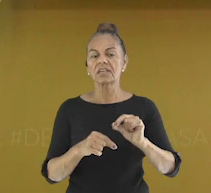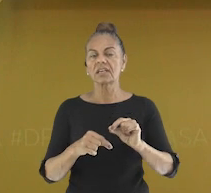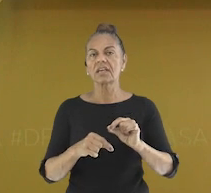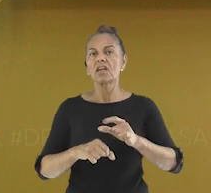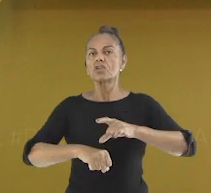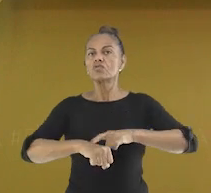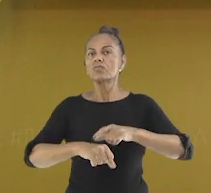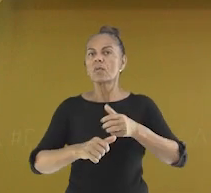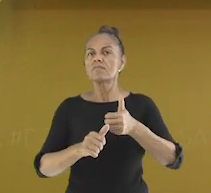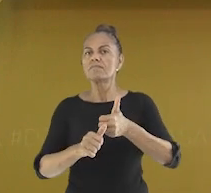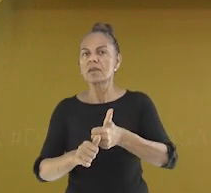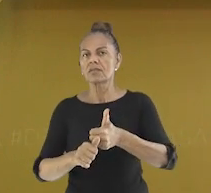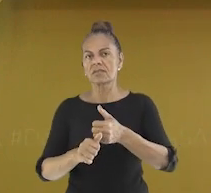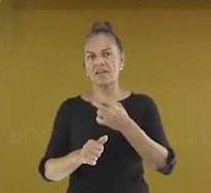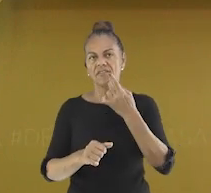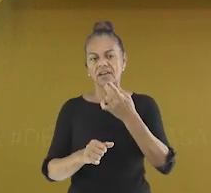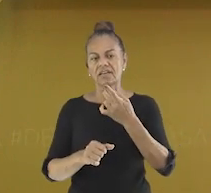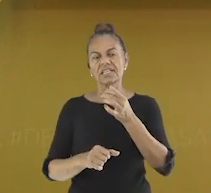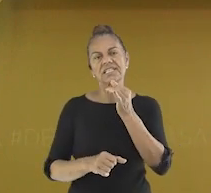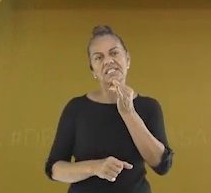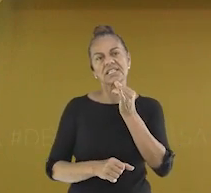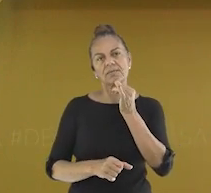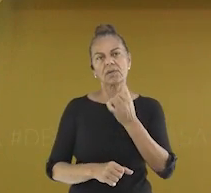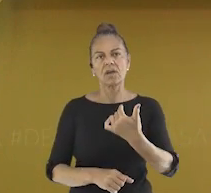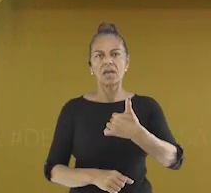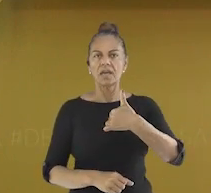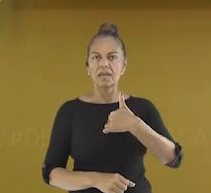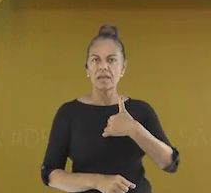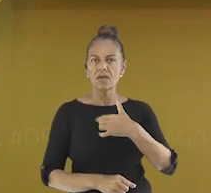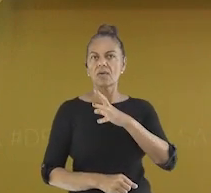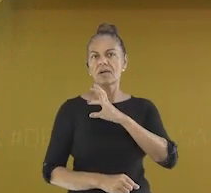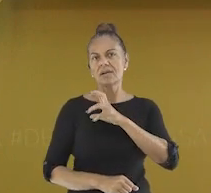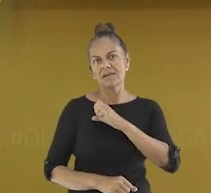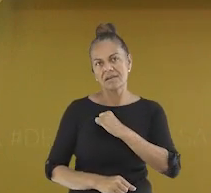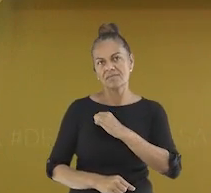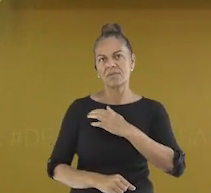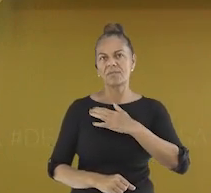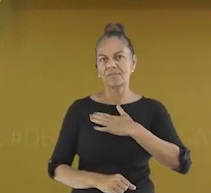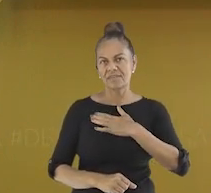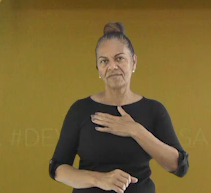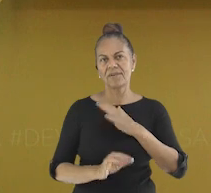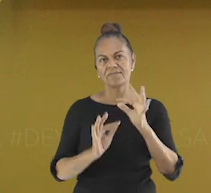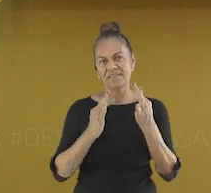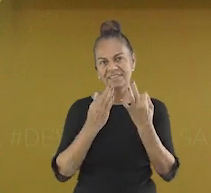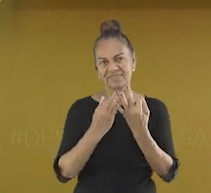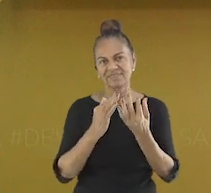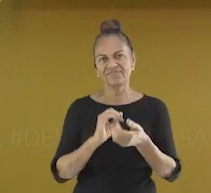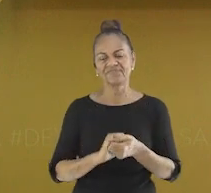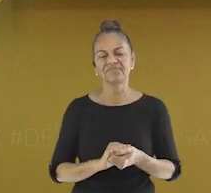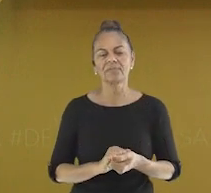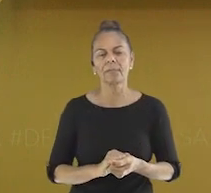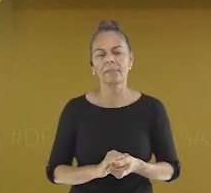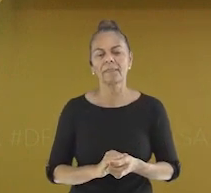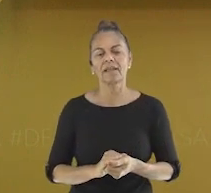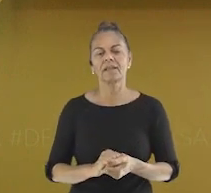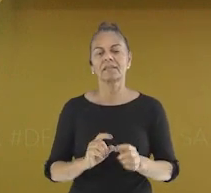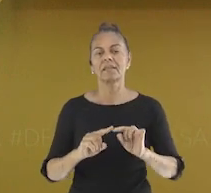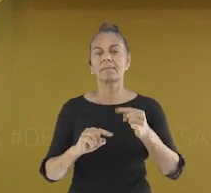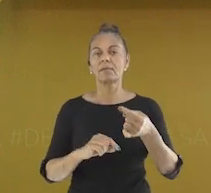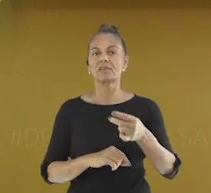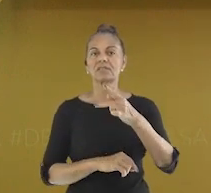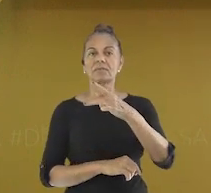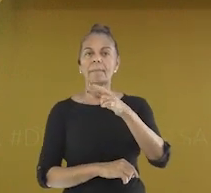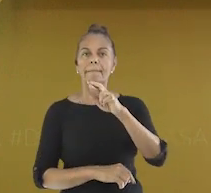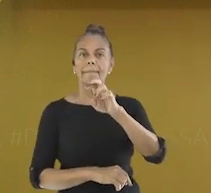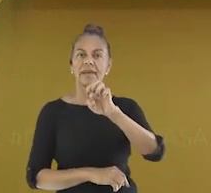tempo presente do indicativo, que expressa algo que acontece no momento da fala. Como no exemplo, eu